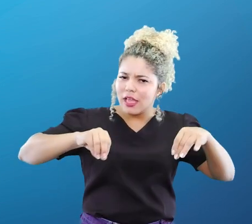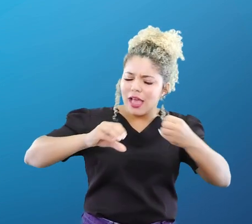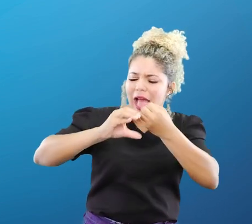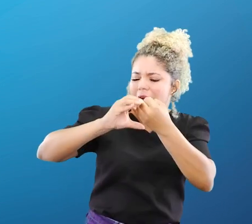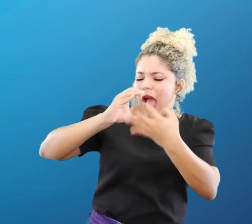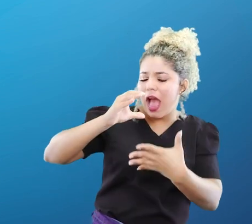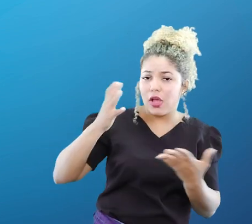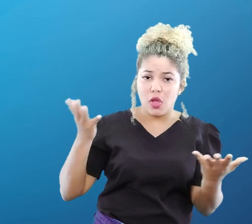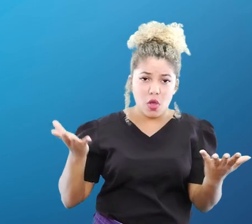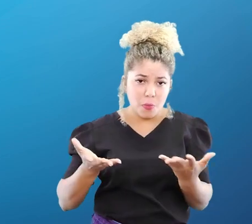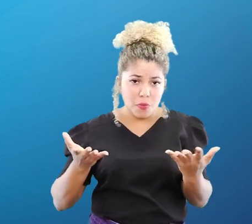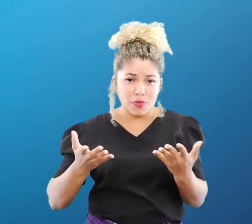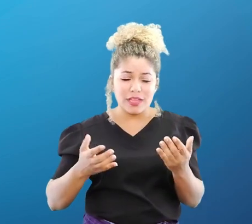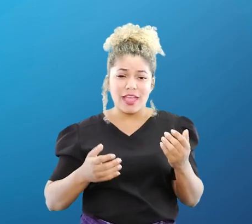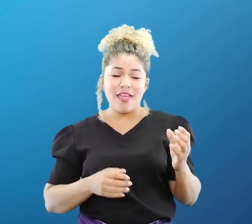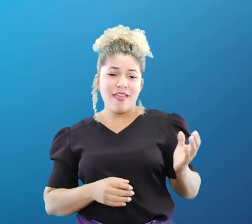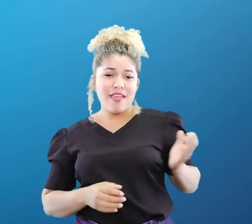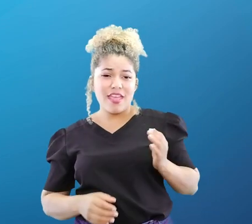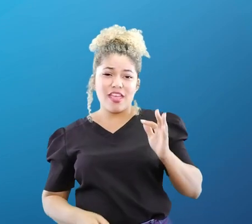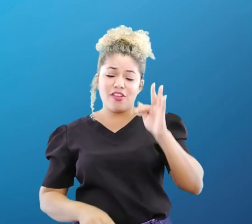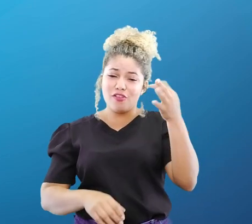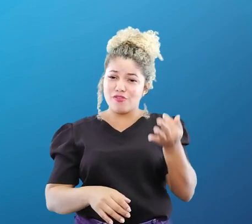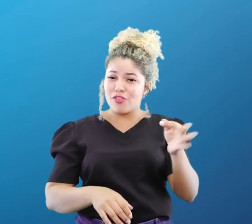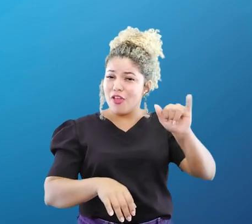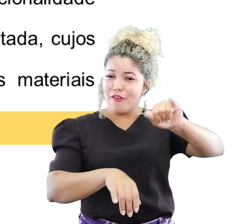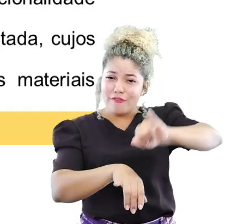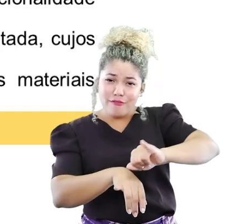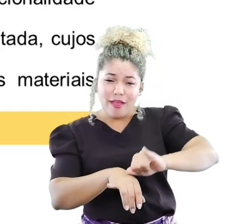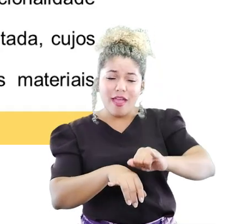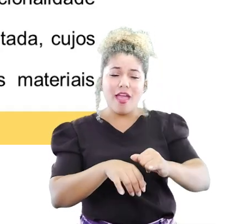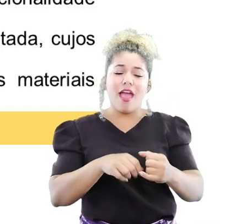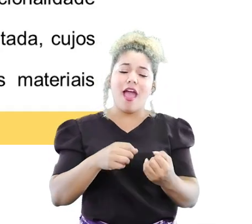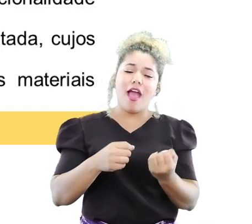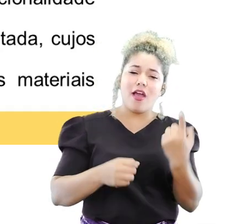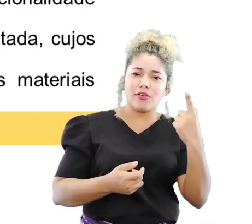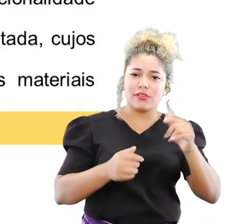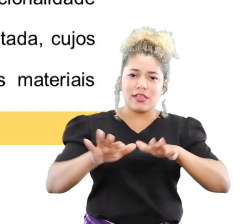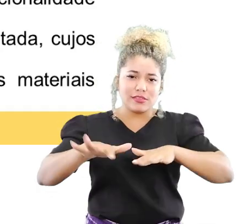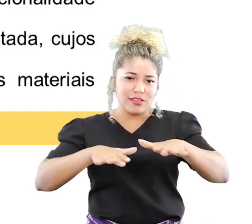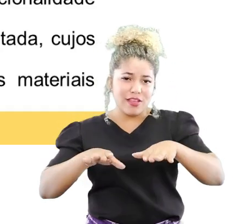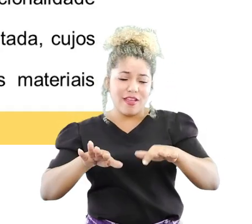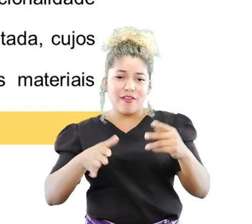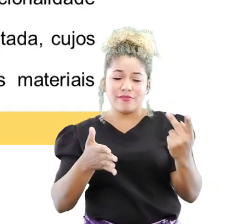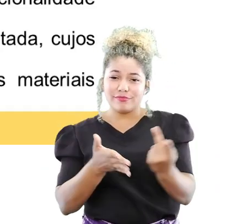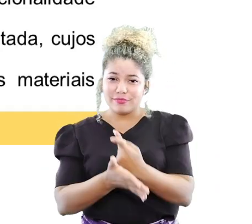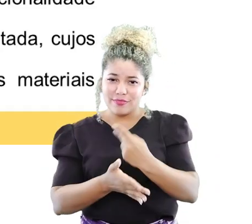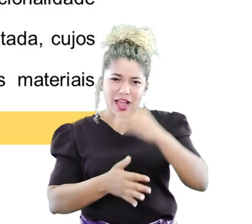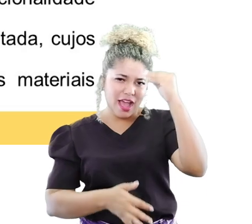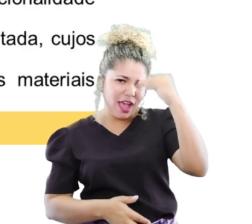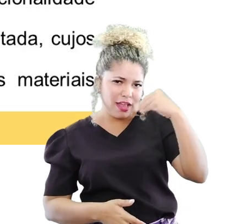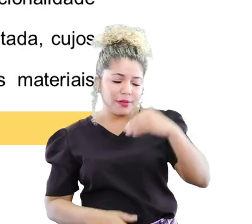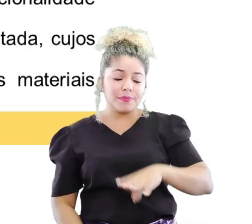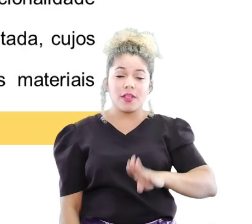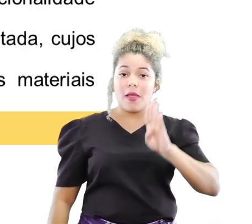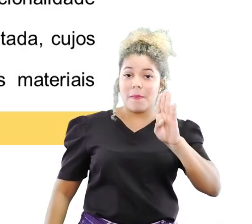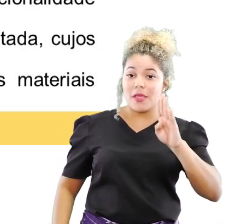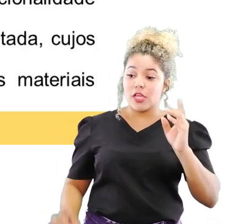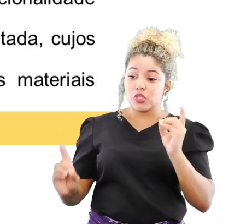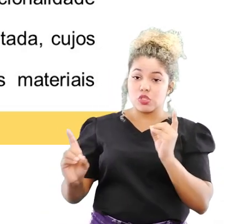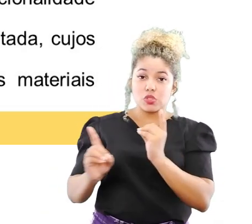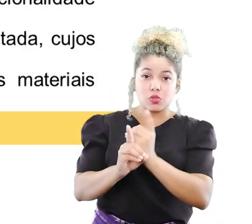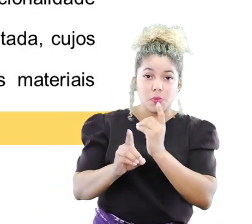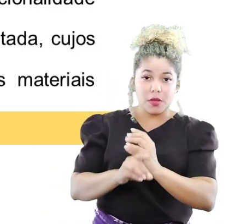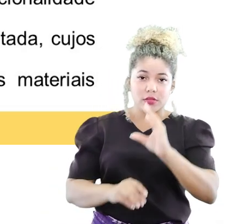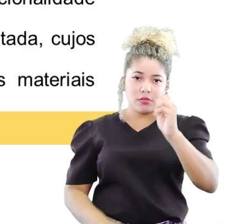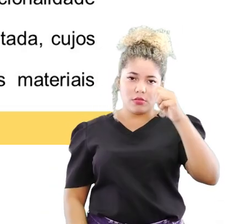cuja composição rica em magnésio, ferro e silício promove falhas e rupturas. B. Descoberta do campo magnético